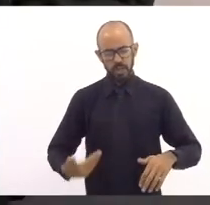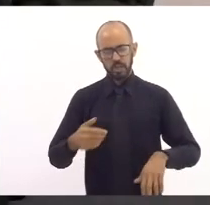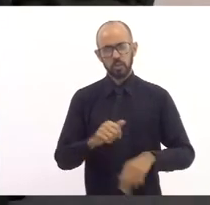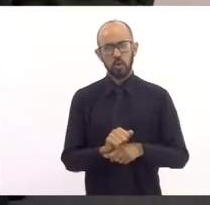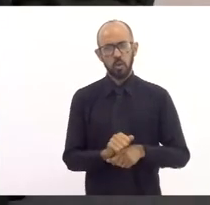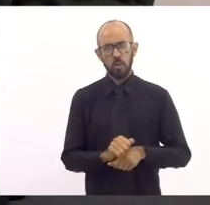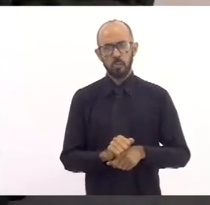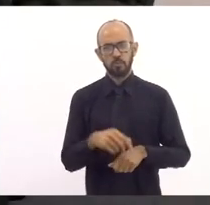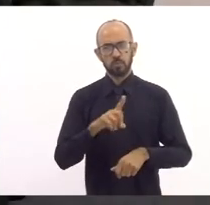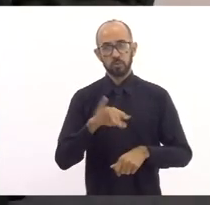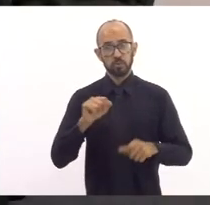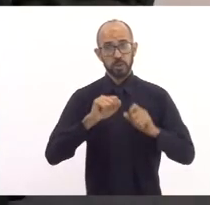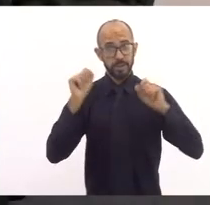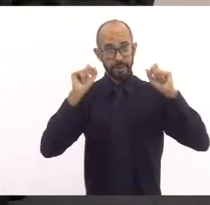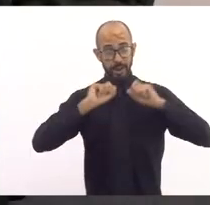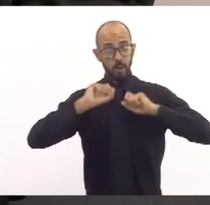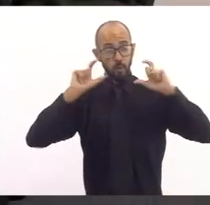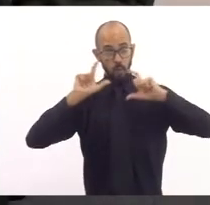no dia do seu despertar,